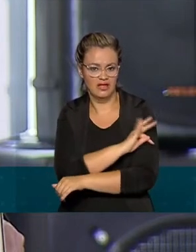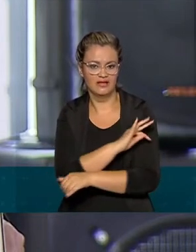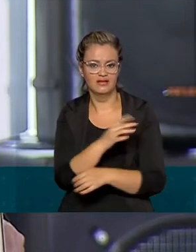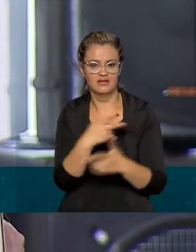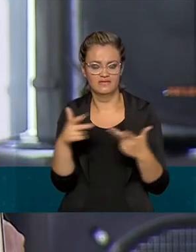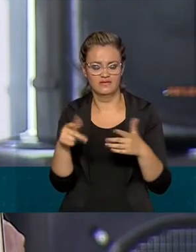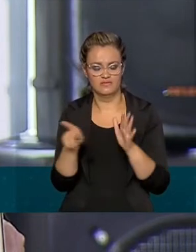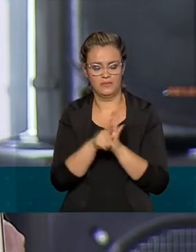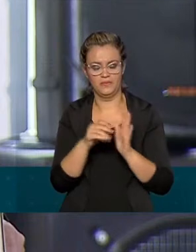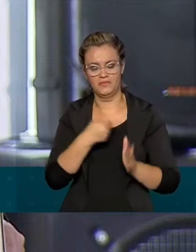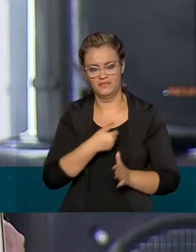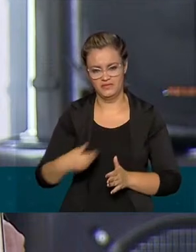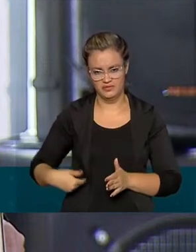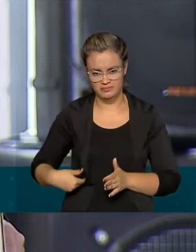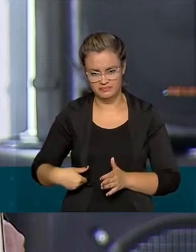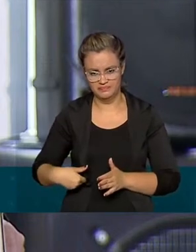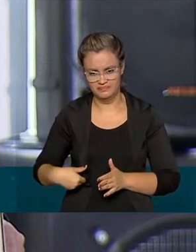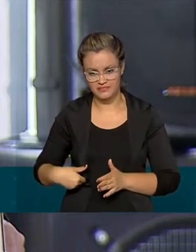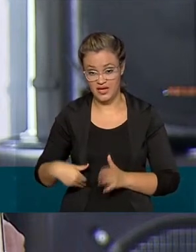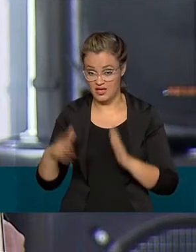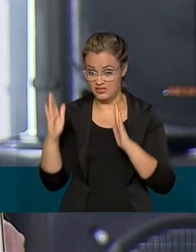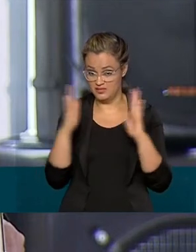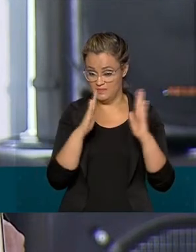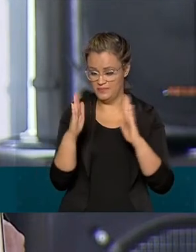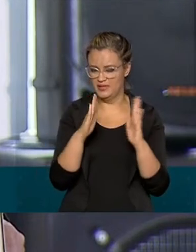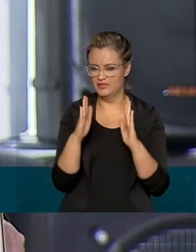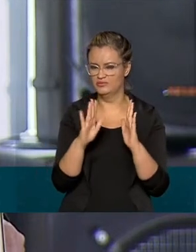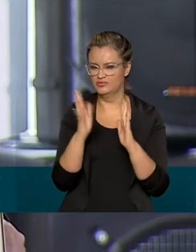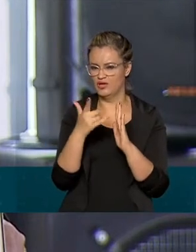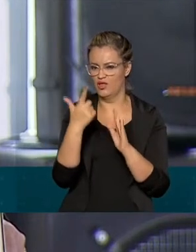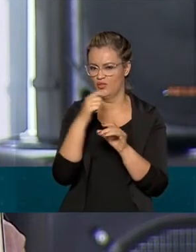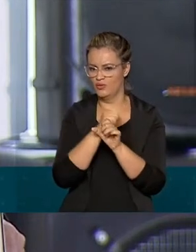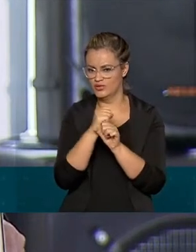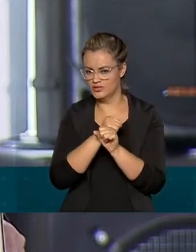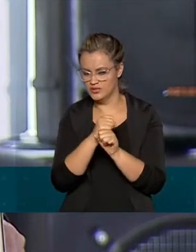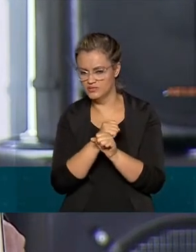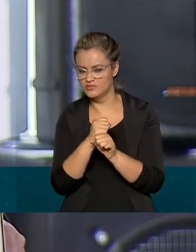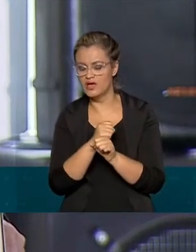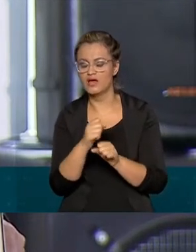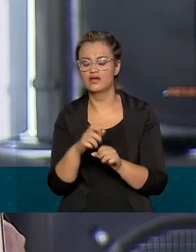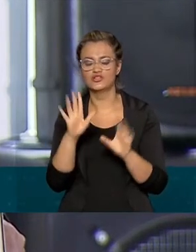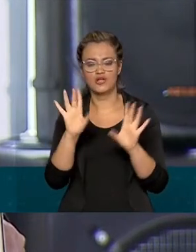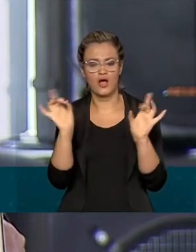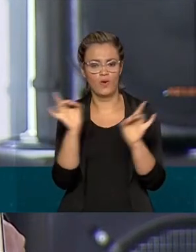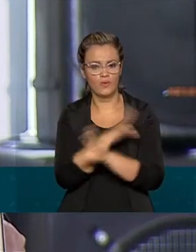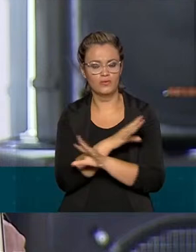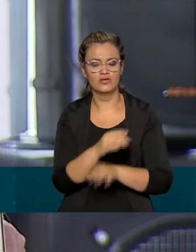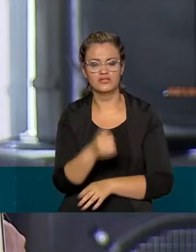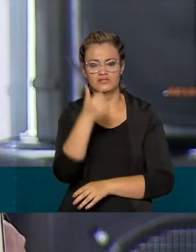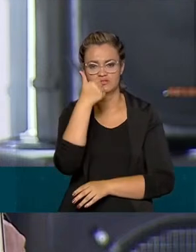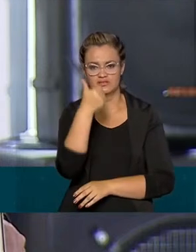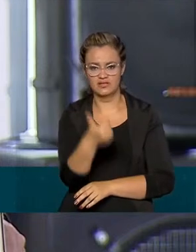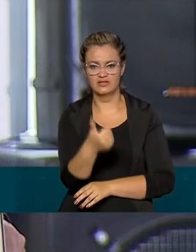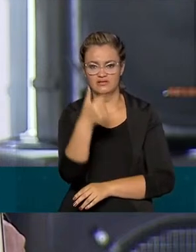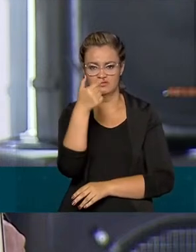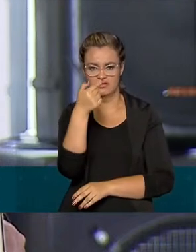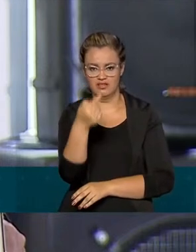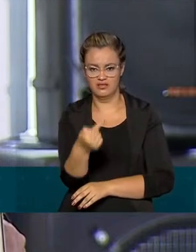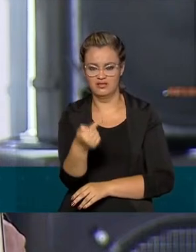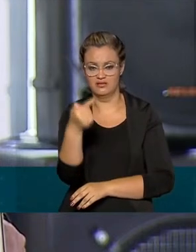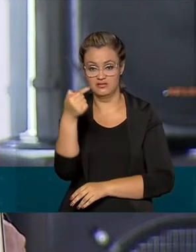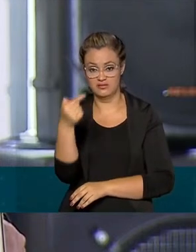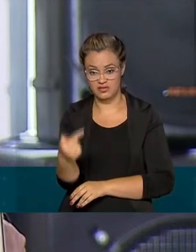interna governamental. Neste período de pouco mais de 2 anos, foram concluídas